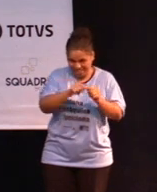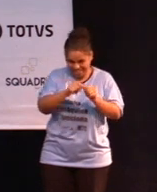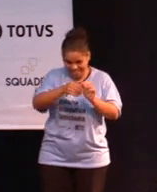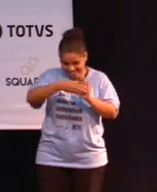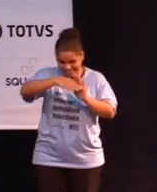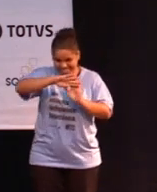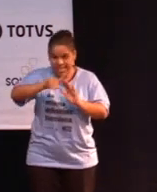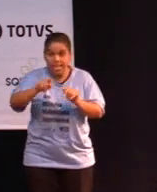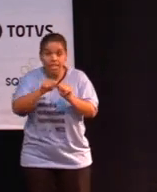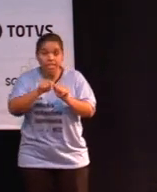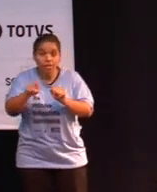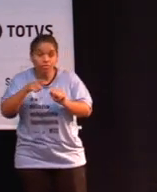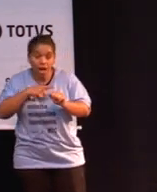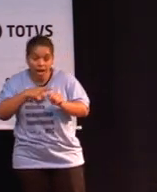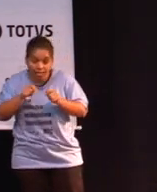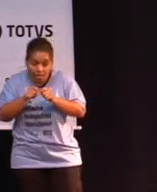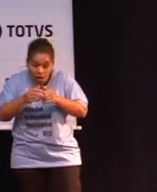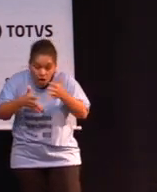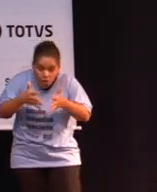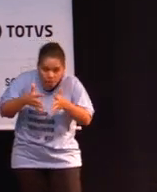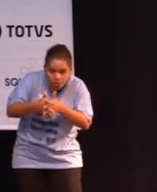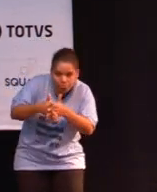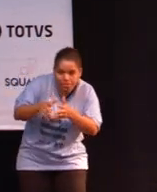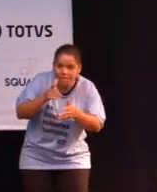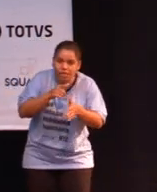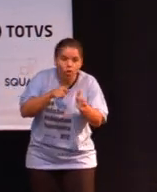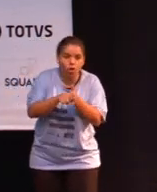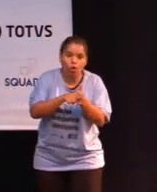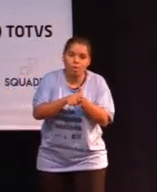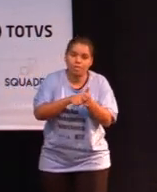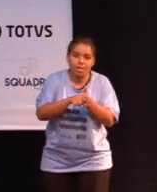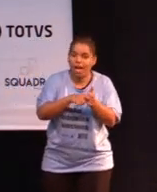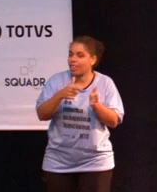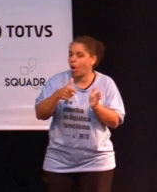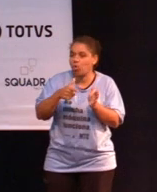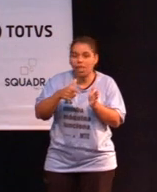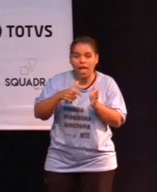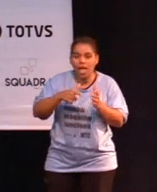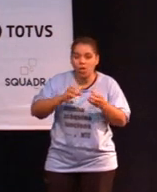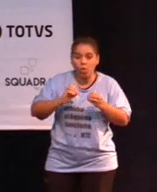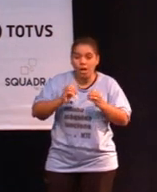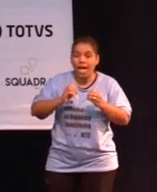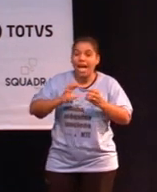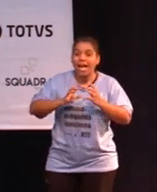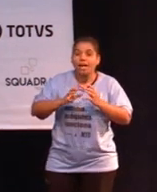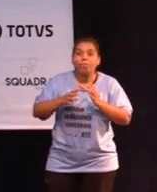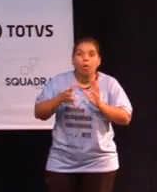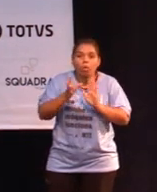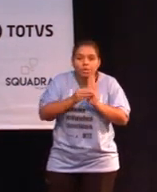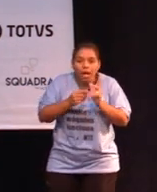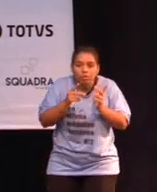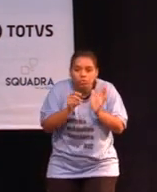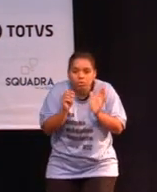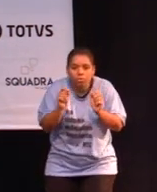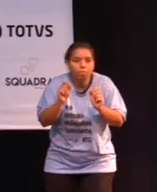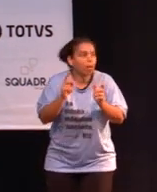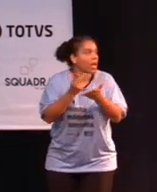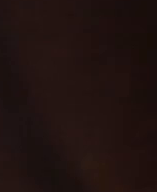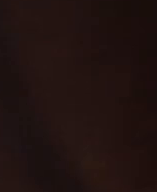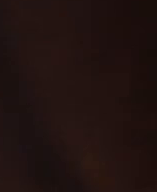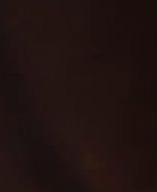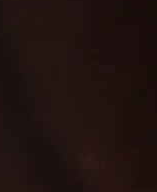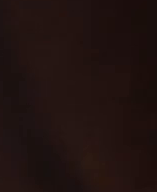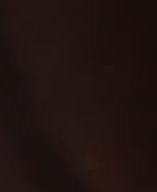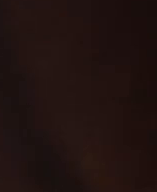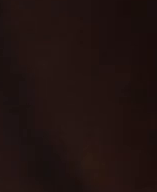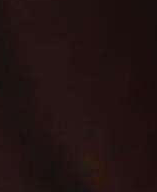um trabalho de uma outra pessoa não tem como rastrear não tenho dados para isso eu vou fazer um teste manual e o tribunal lembra como é já está à